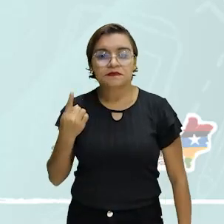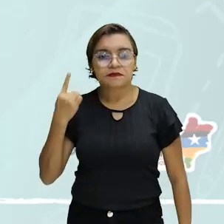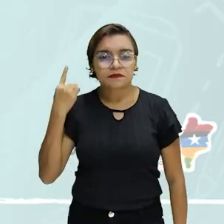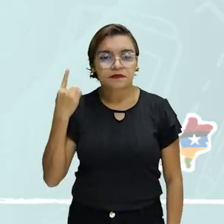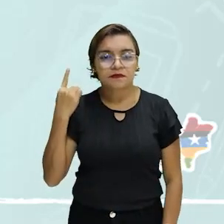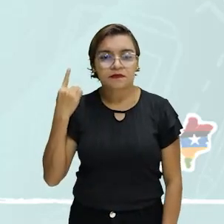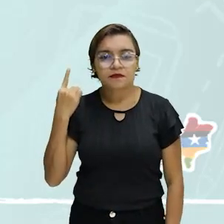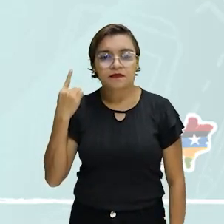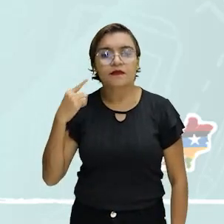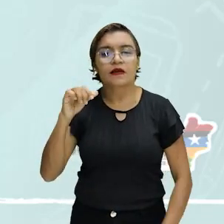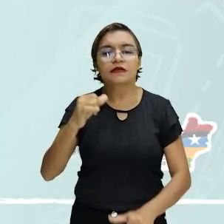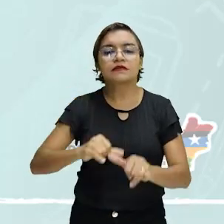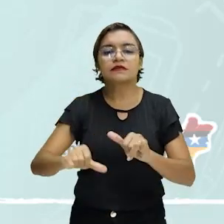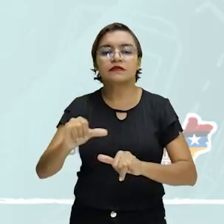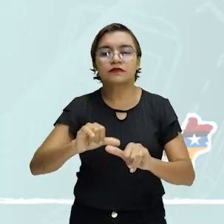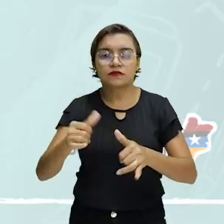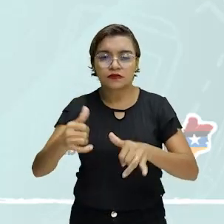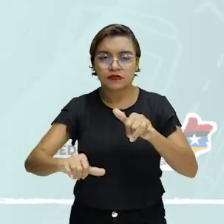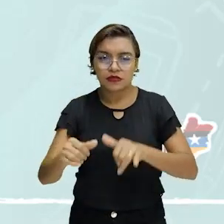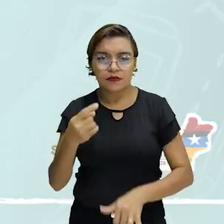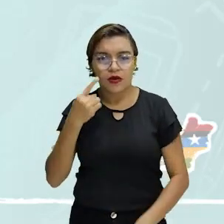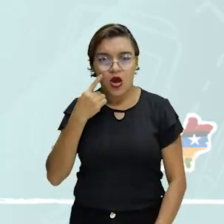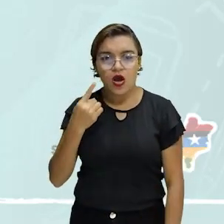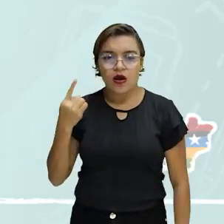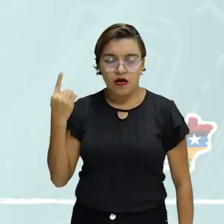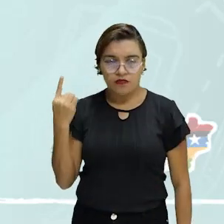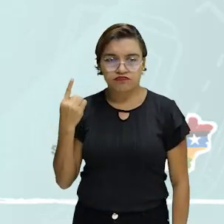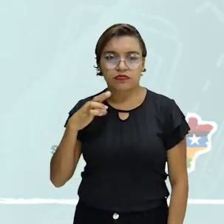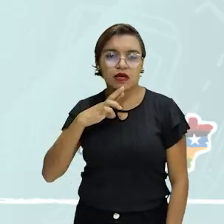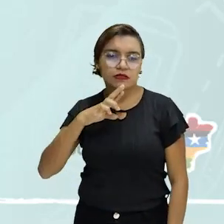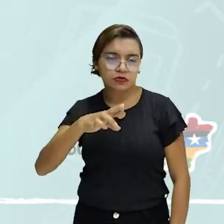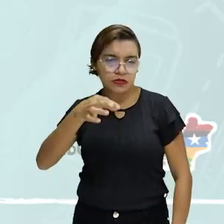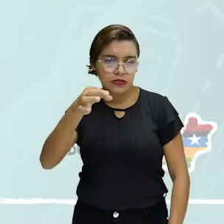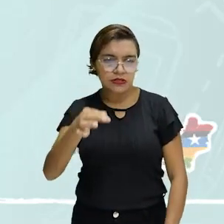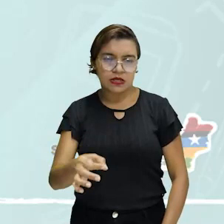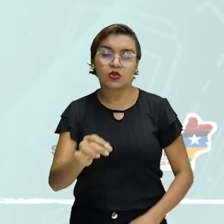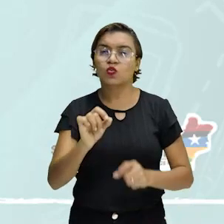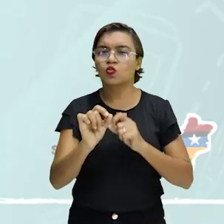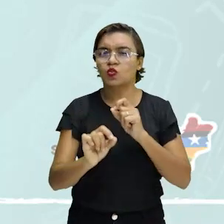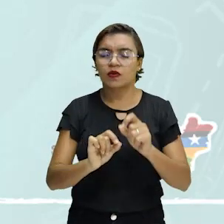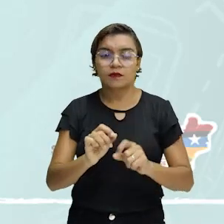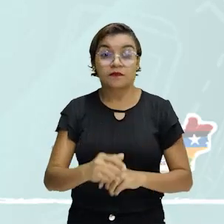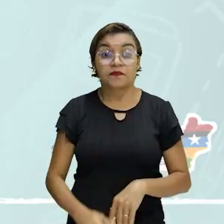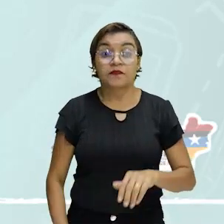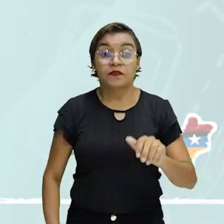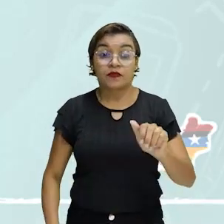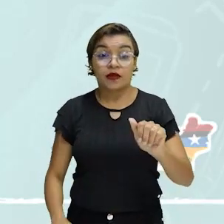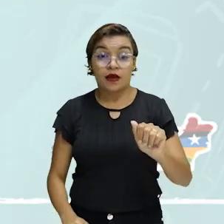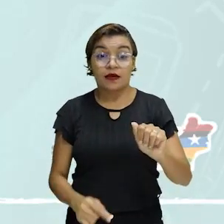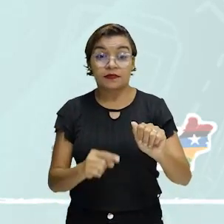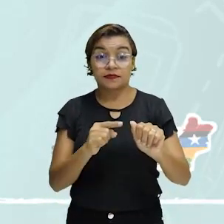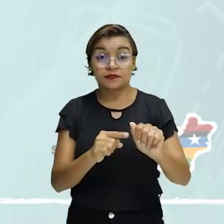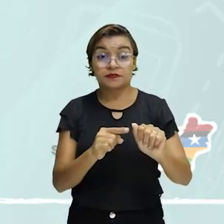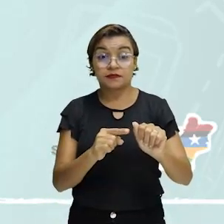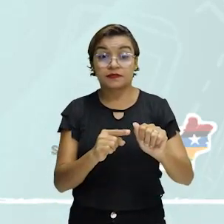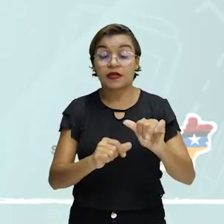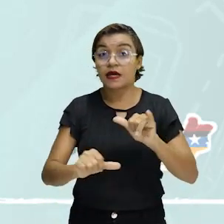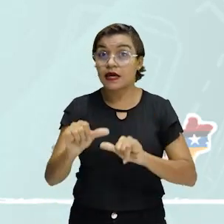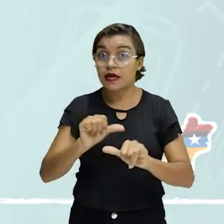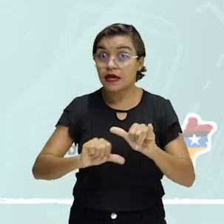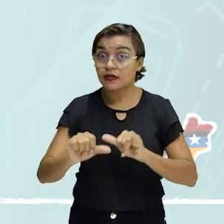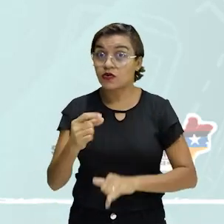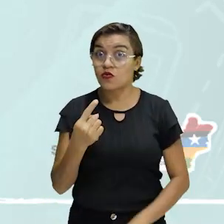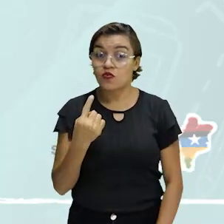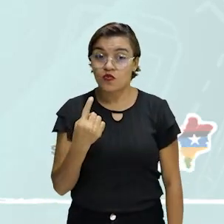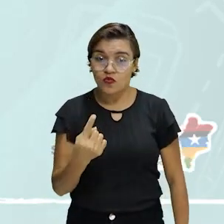químicas abaixo certo é correto dizer que ó letra a a reação um é de